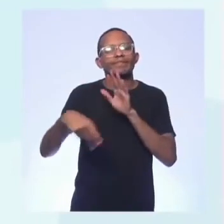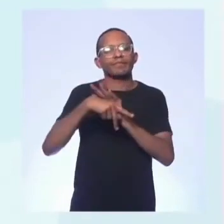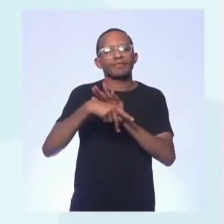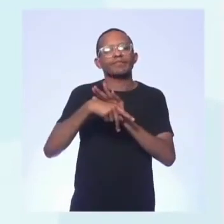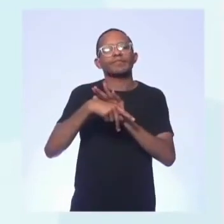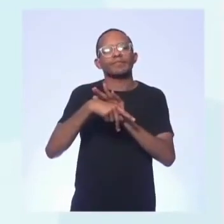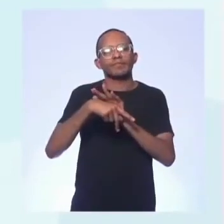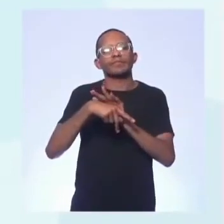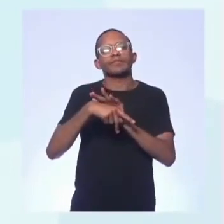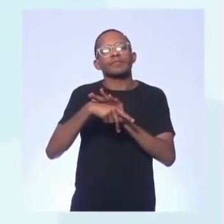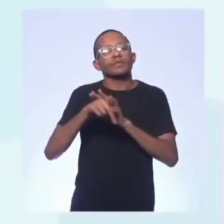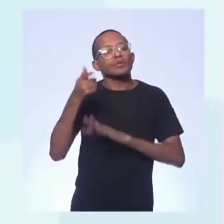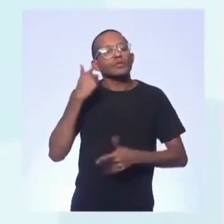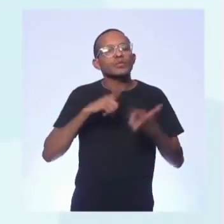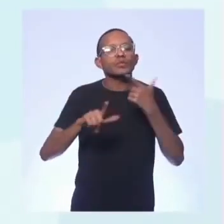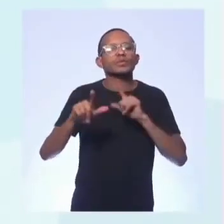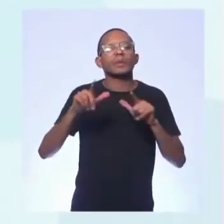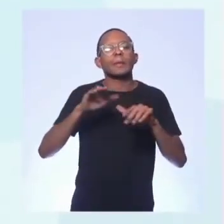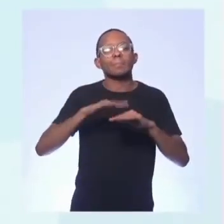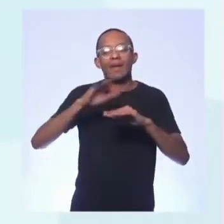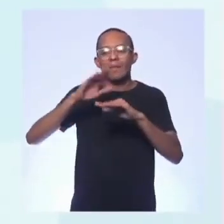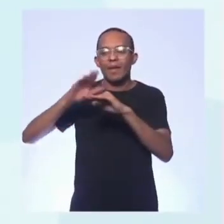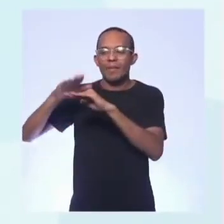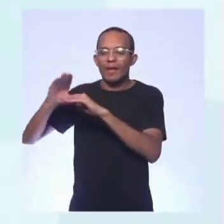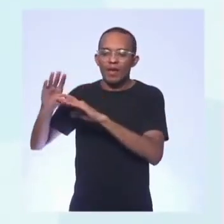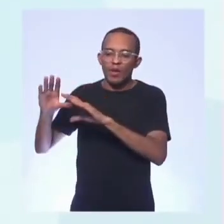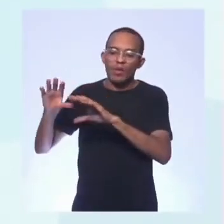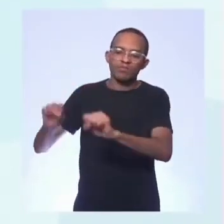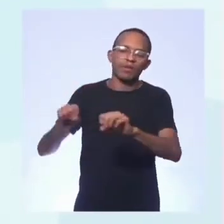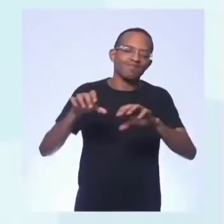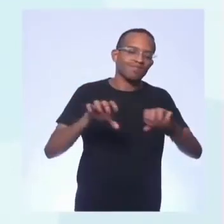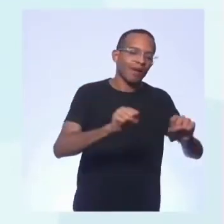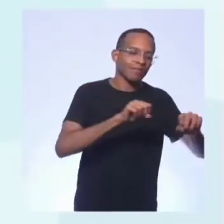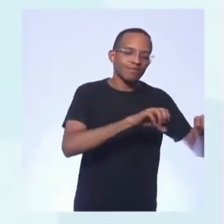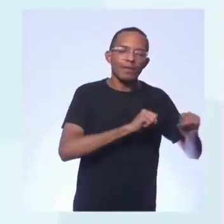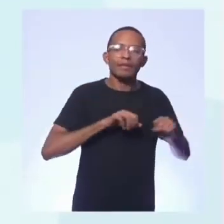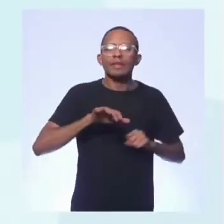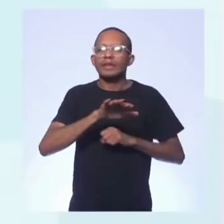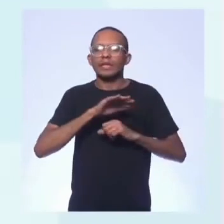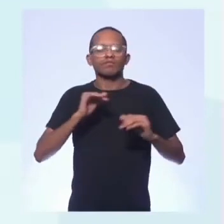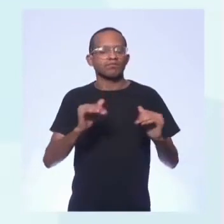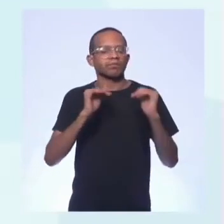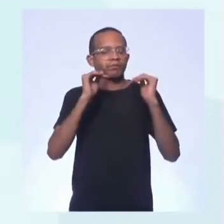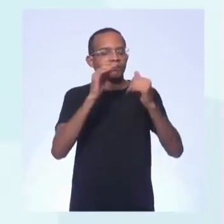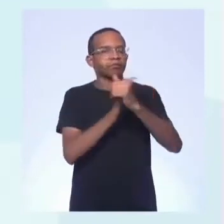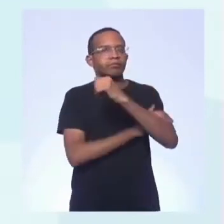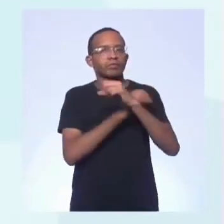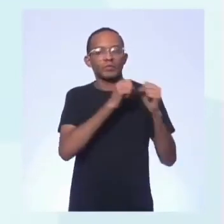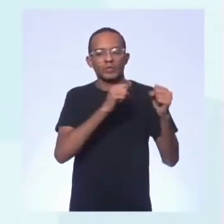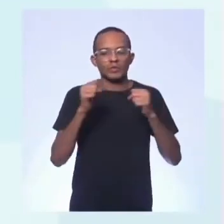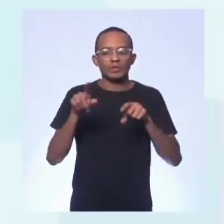né, a conquista de mais colônias, um poderio nacional, a